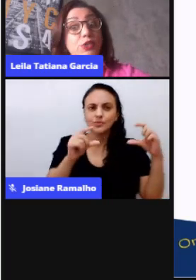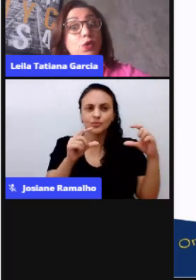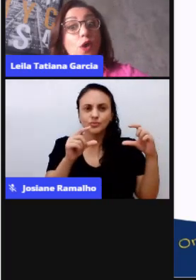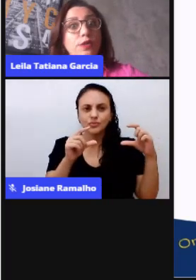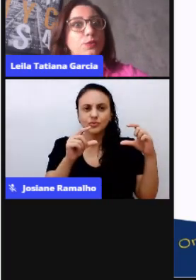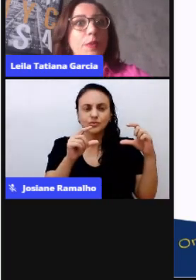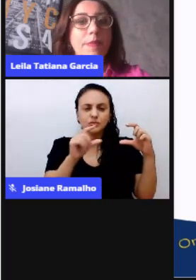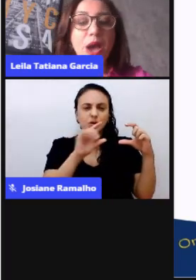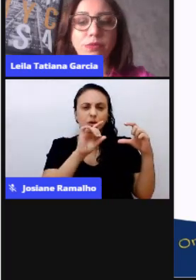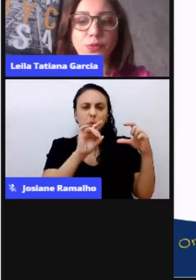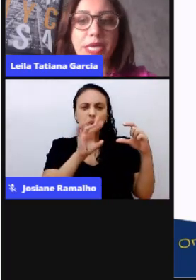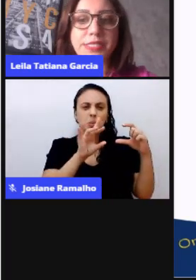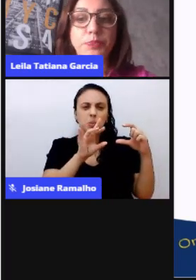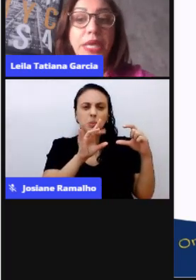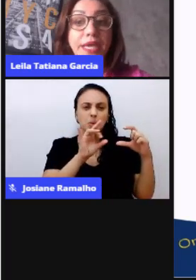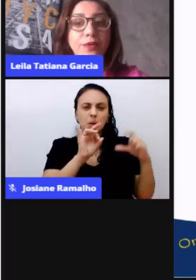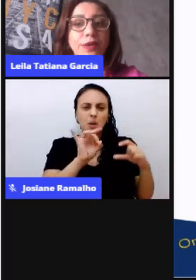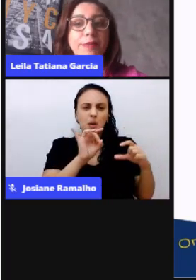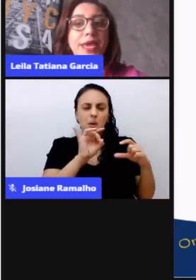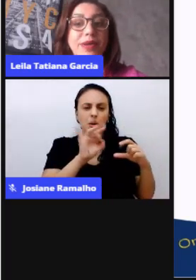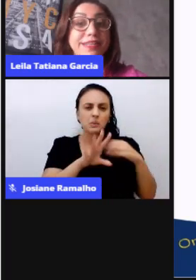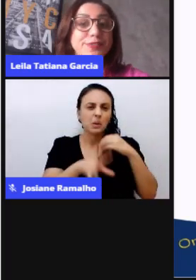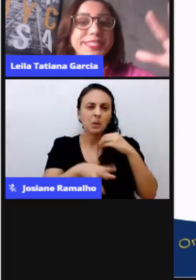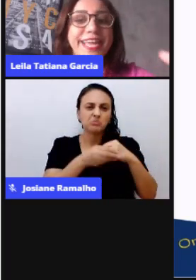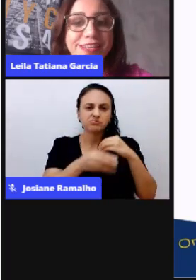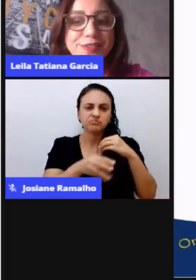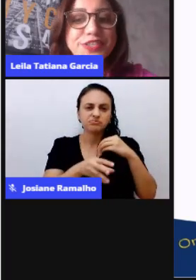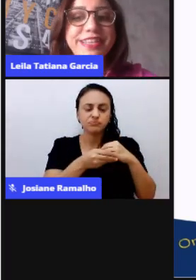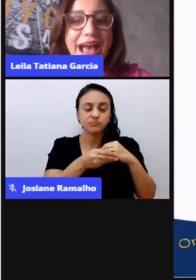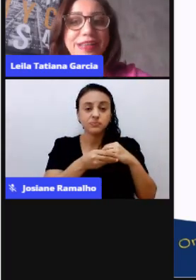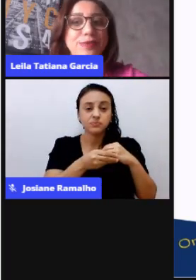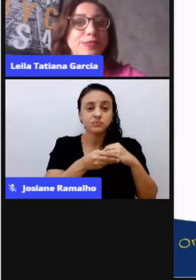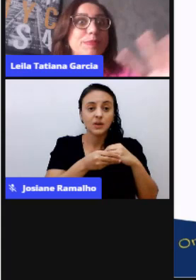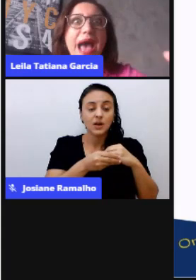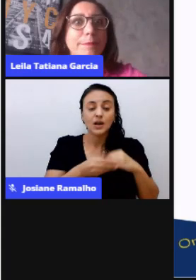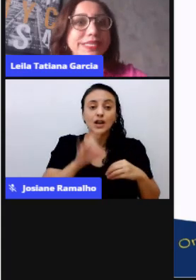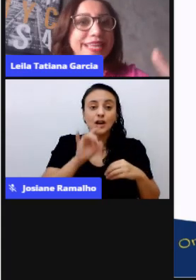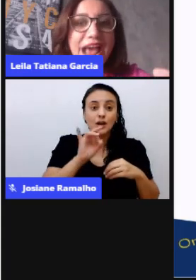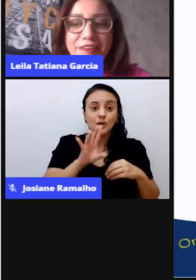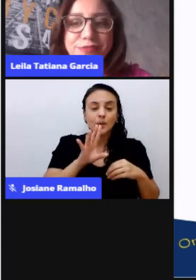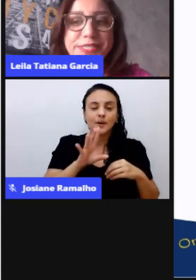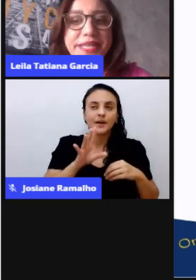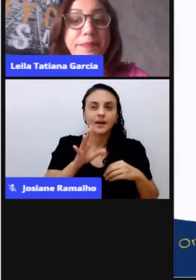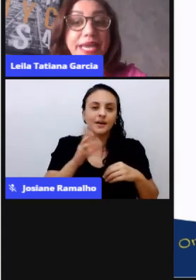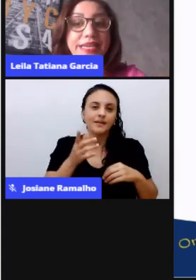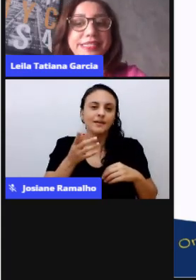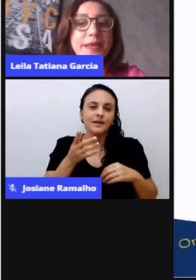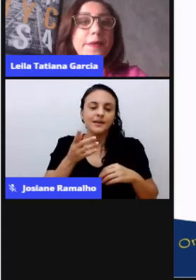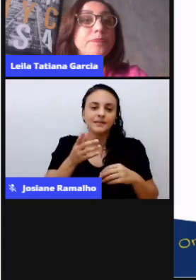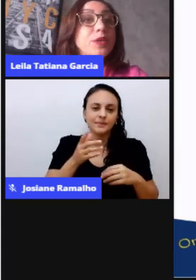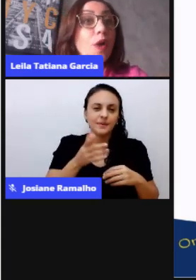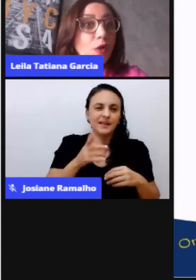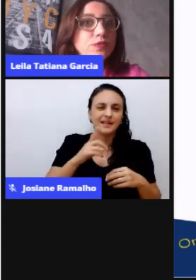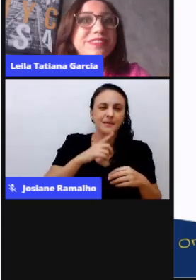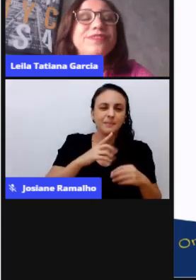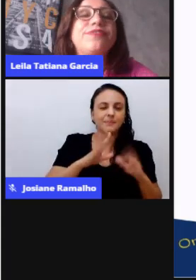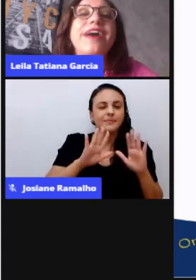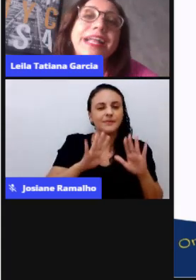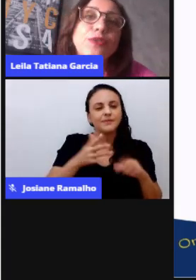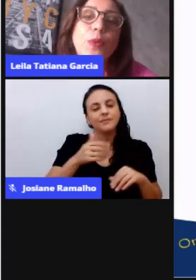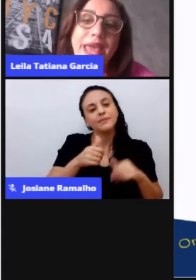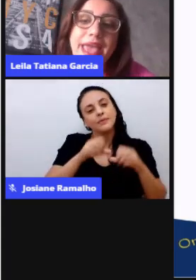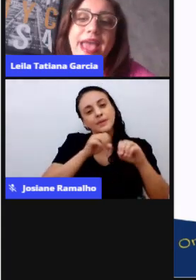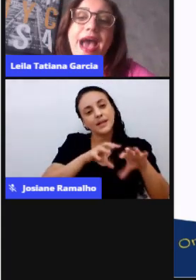apenas acessórios, uma pausa, um respiro em meio a tantos textos didáticos, mapas, gráficos e tabelas? Qual